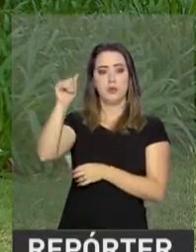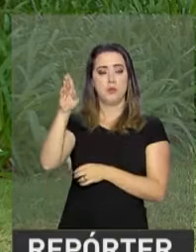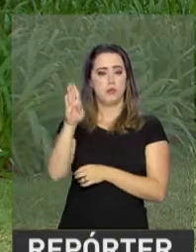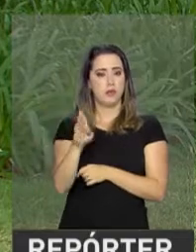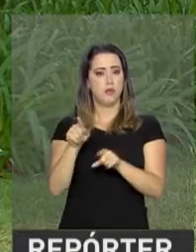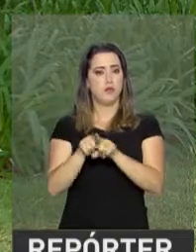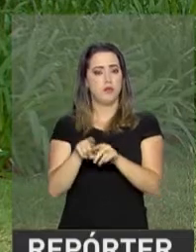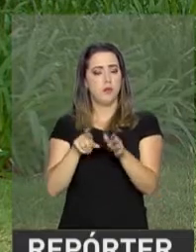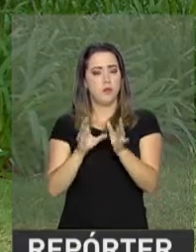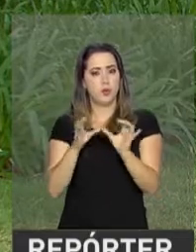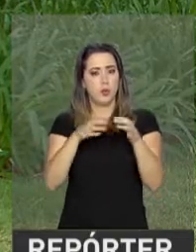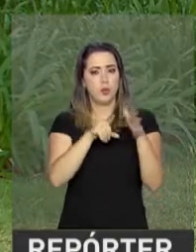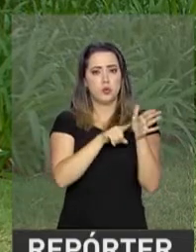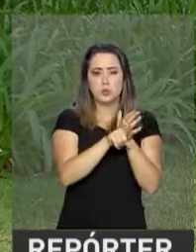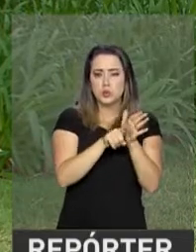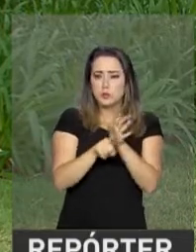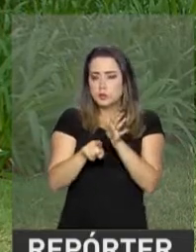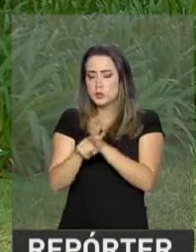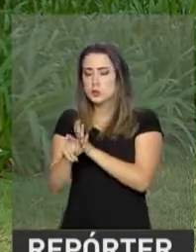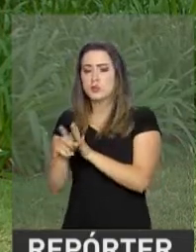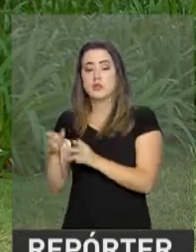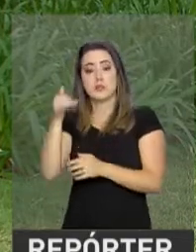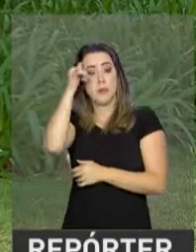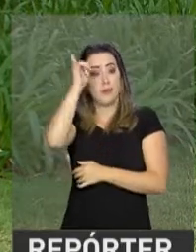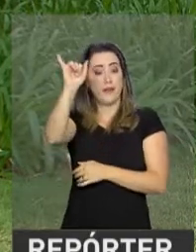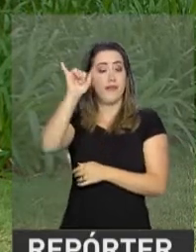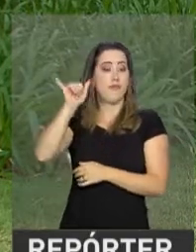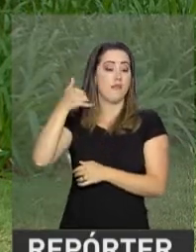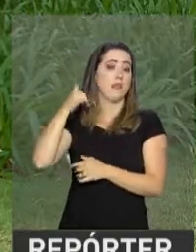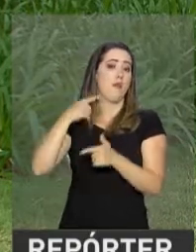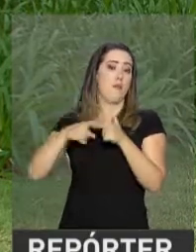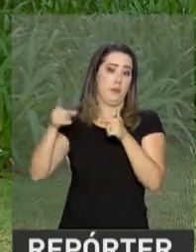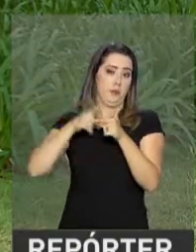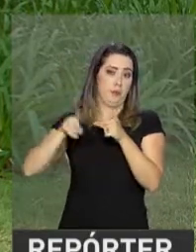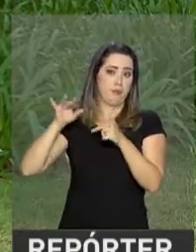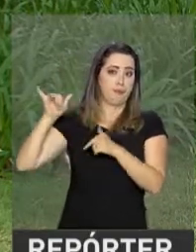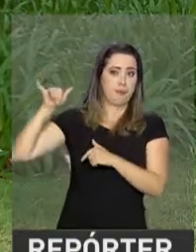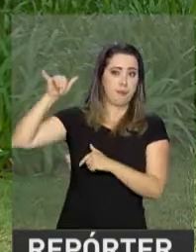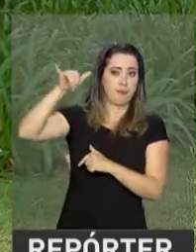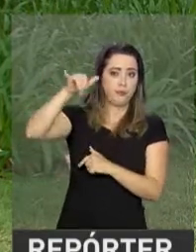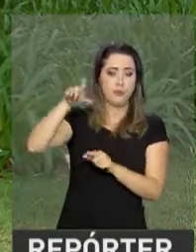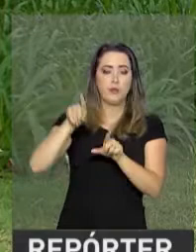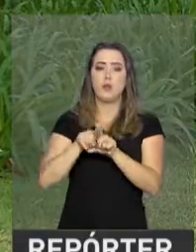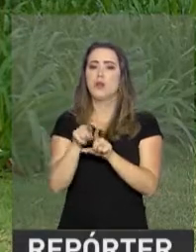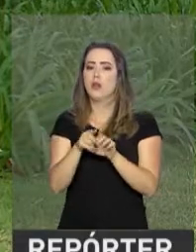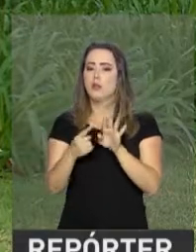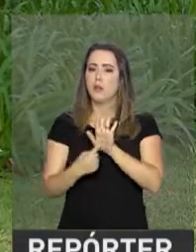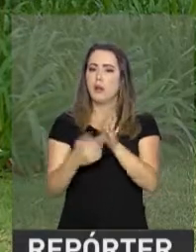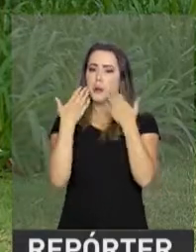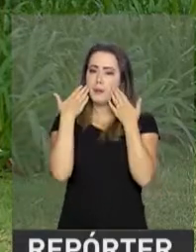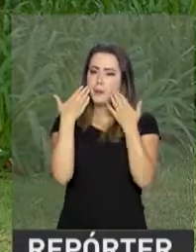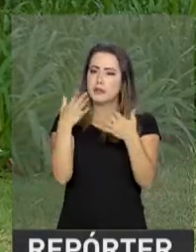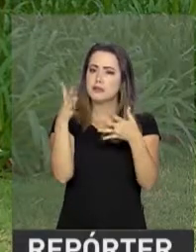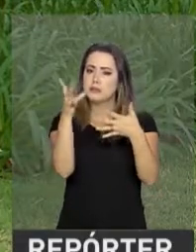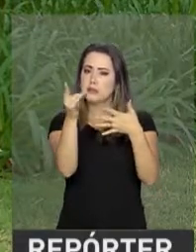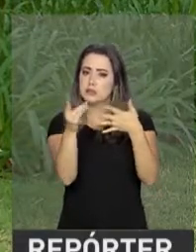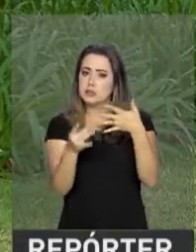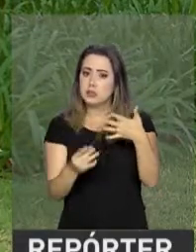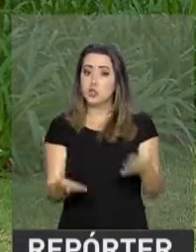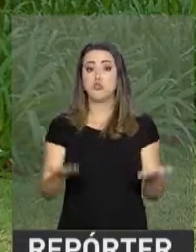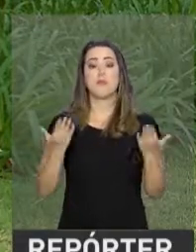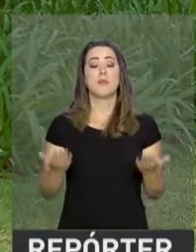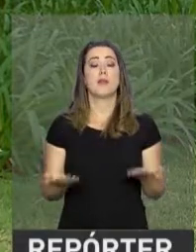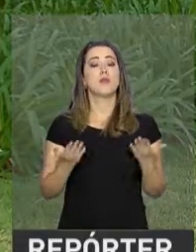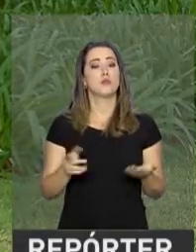investigação e prevenção de acidentes aeronáuticos o novo regulamento também apresenta especificações de peso